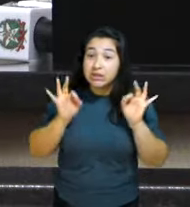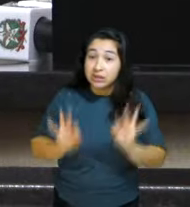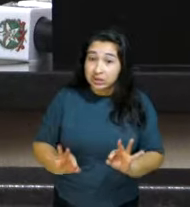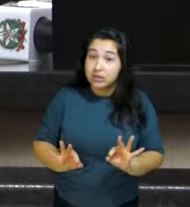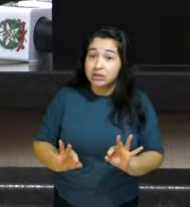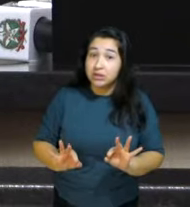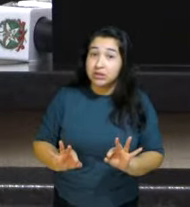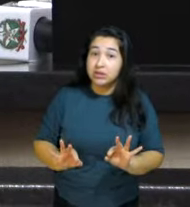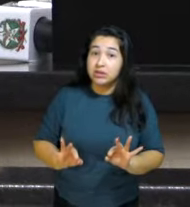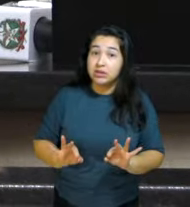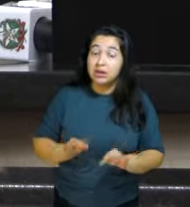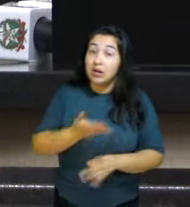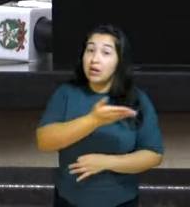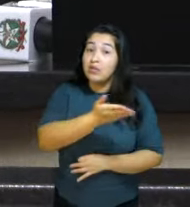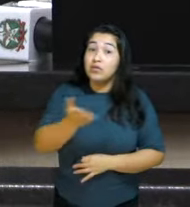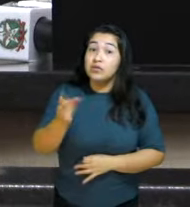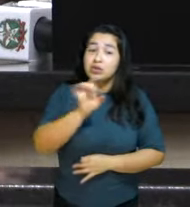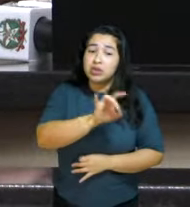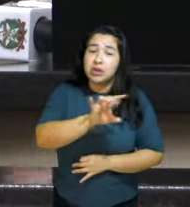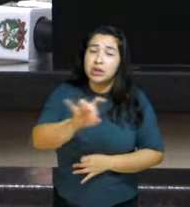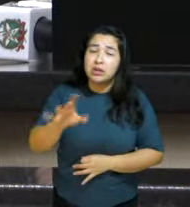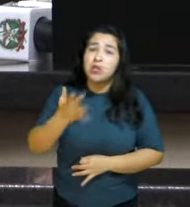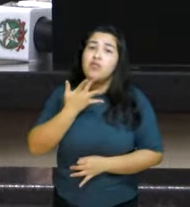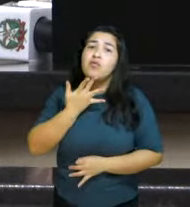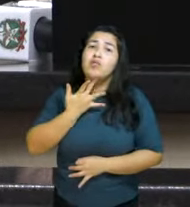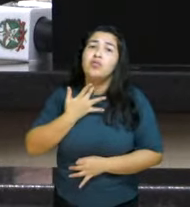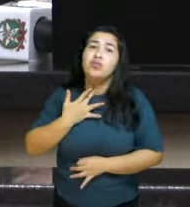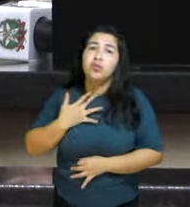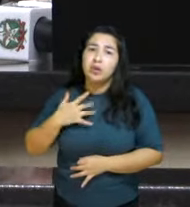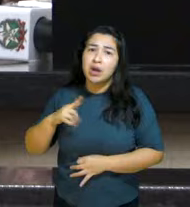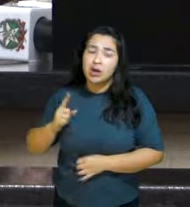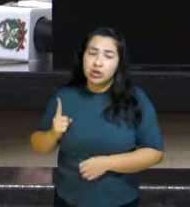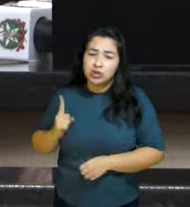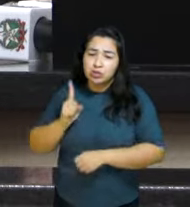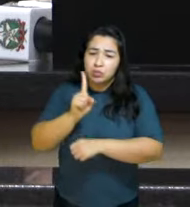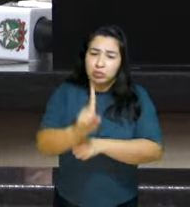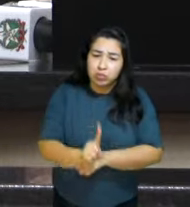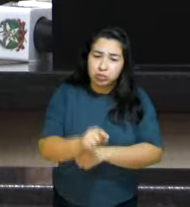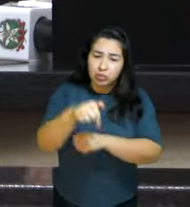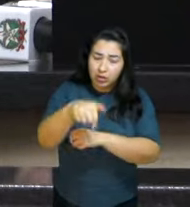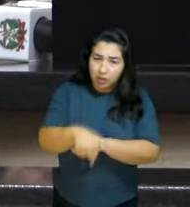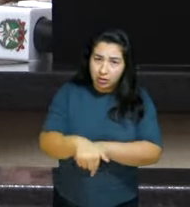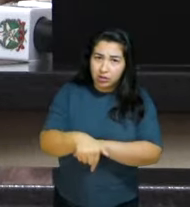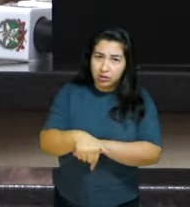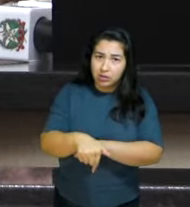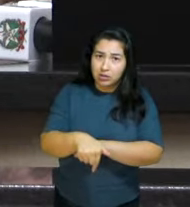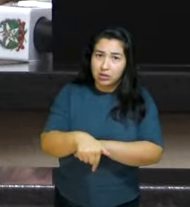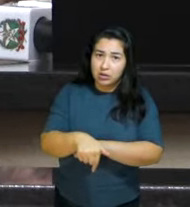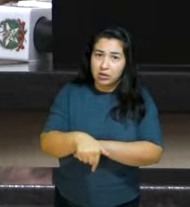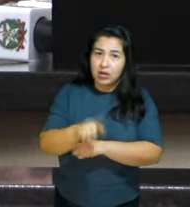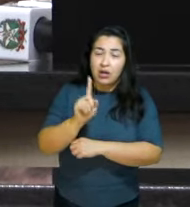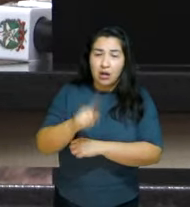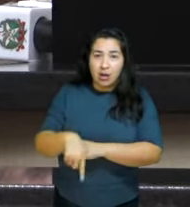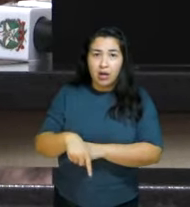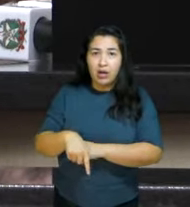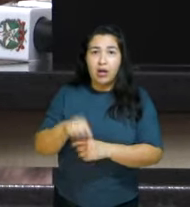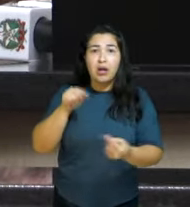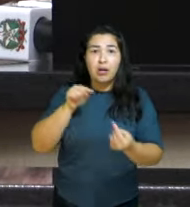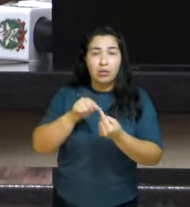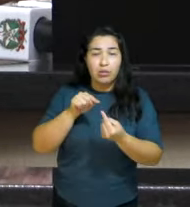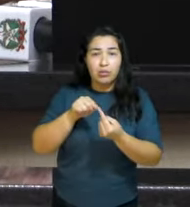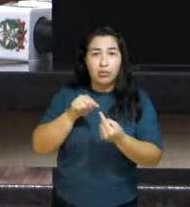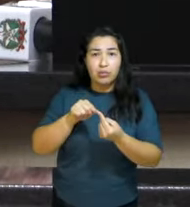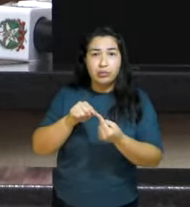o espírito que os trouxe aqui é o mesmo que faz com que vocês possam dizer abertamente que